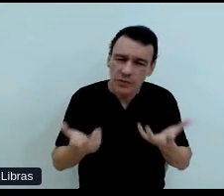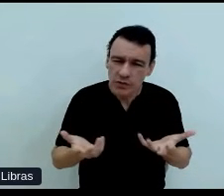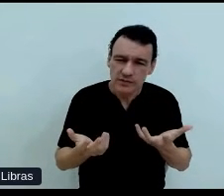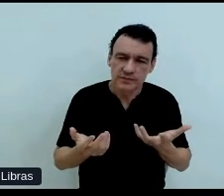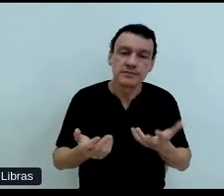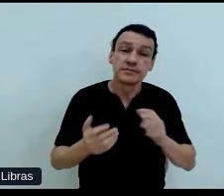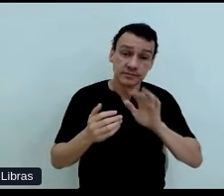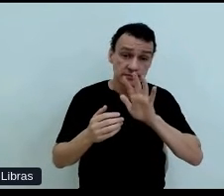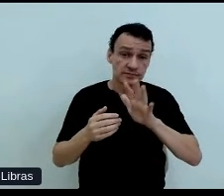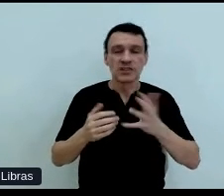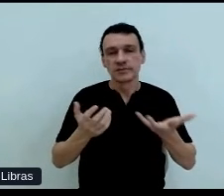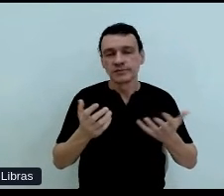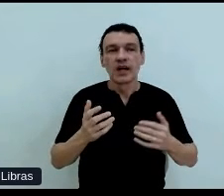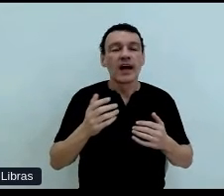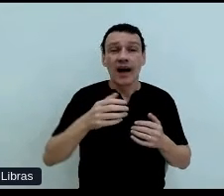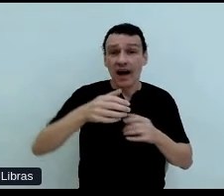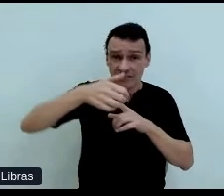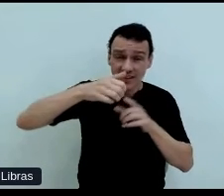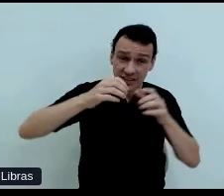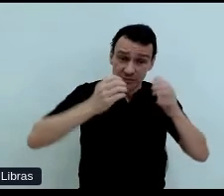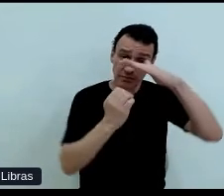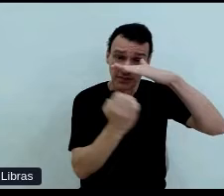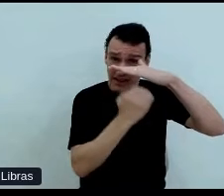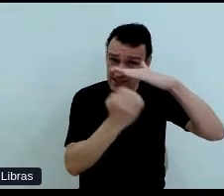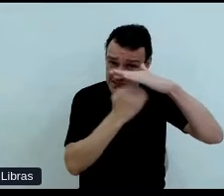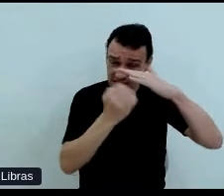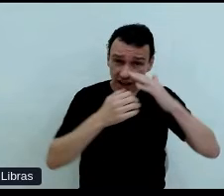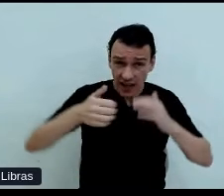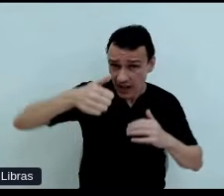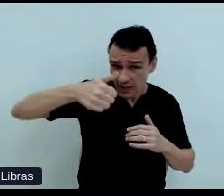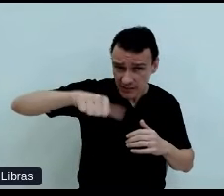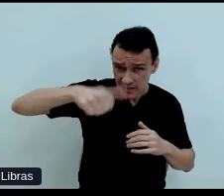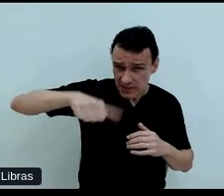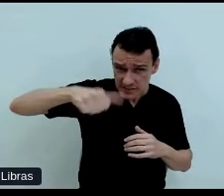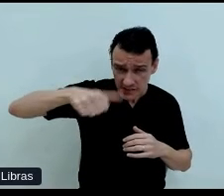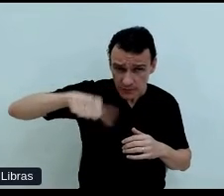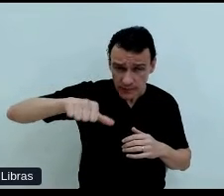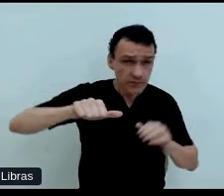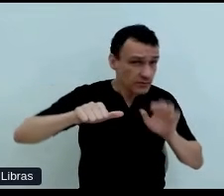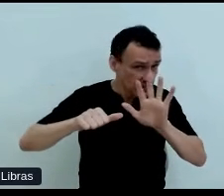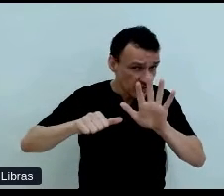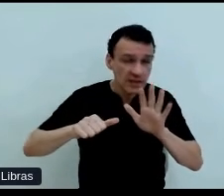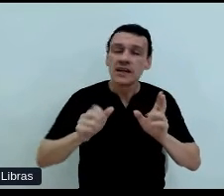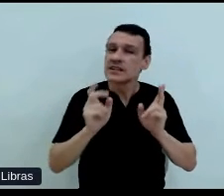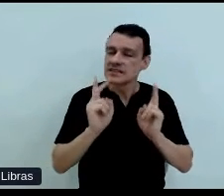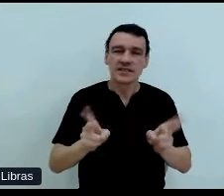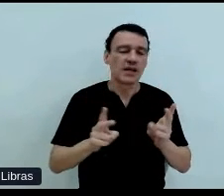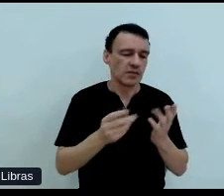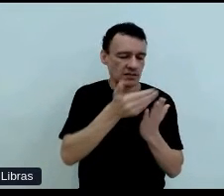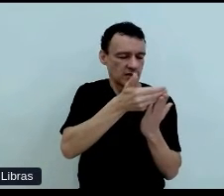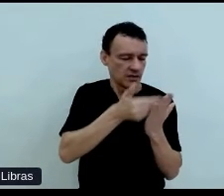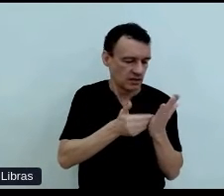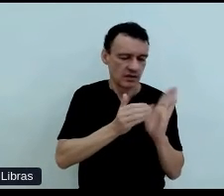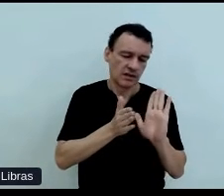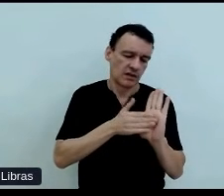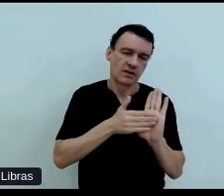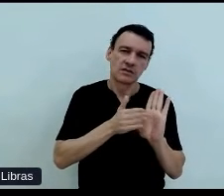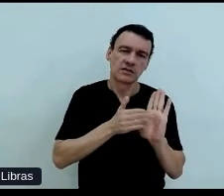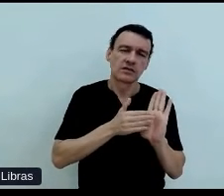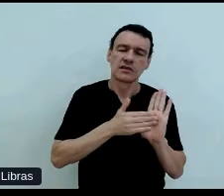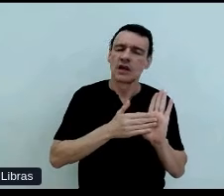Aí, mais uma vez, aqui eu trago e pergunto, mas o que isso tem a ver, né, com a avaliação de desempenho? Bom, é porque